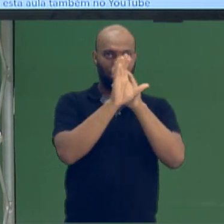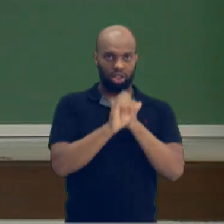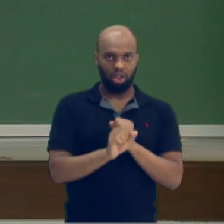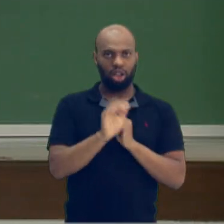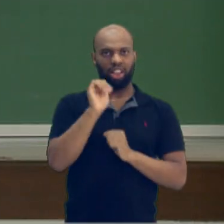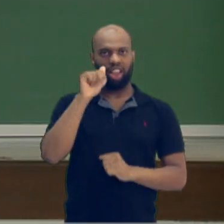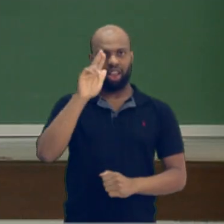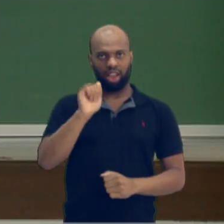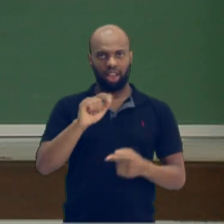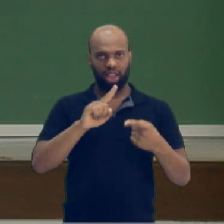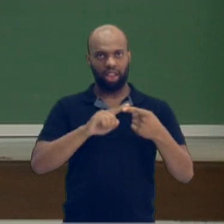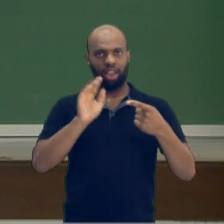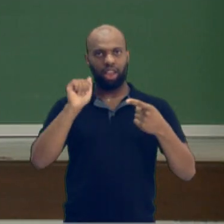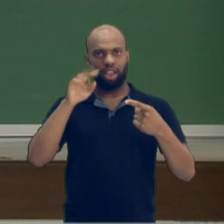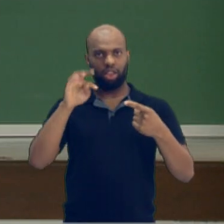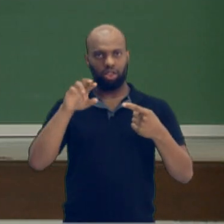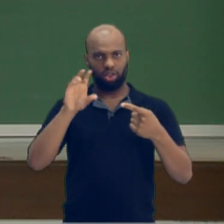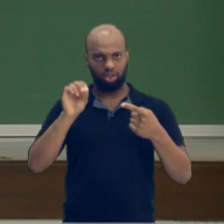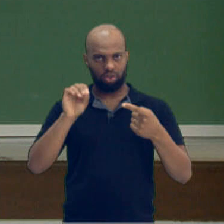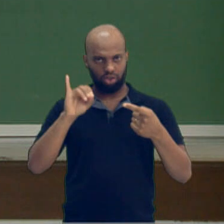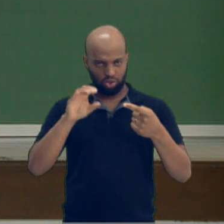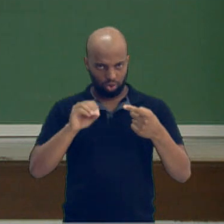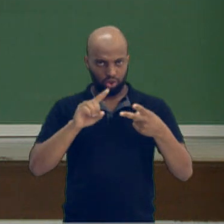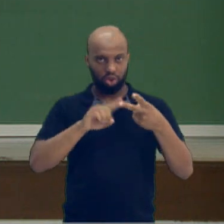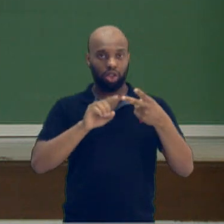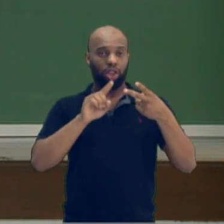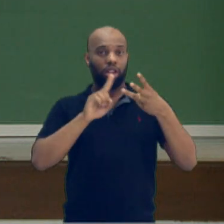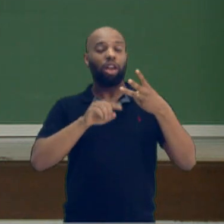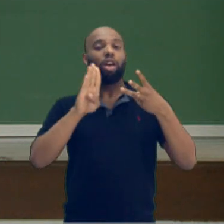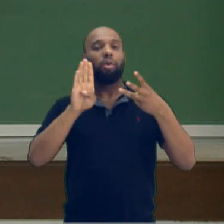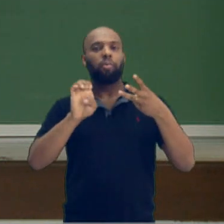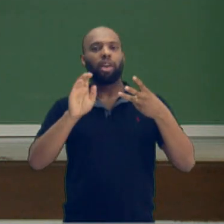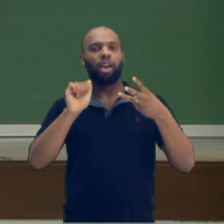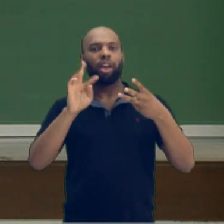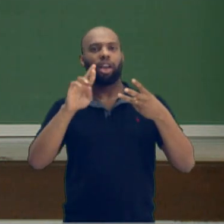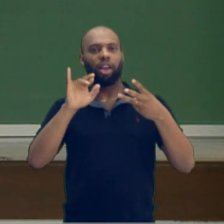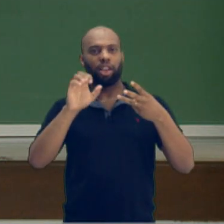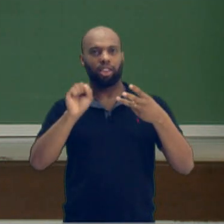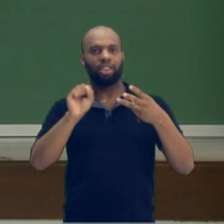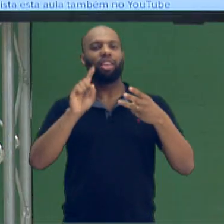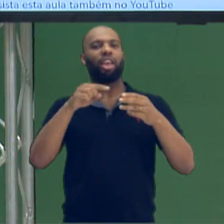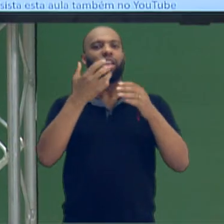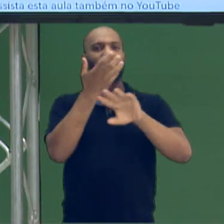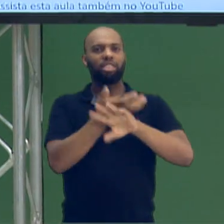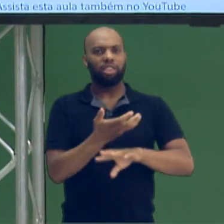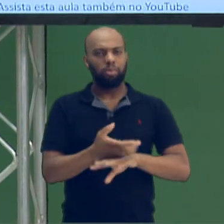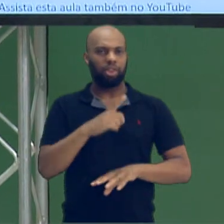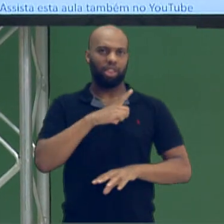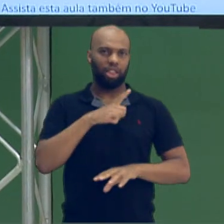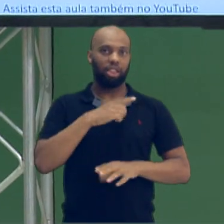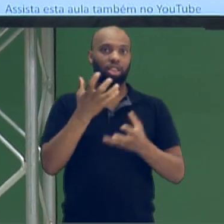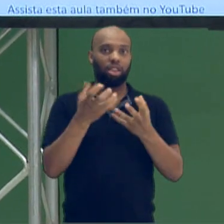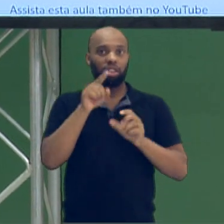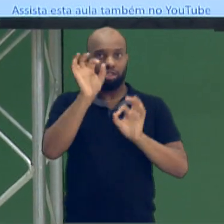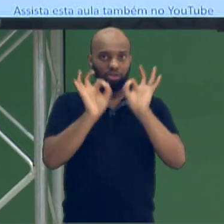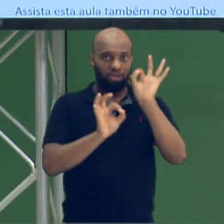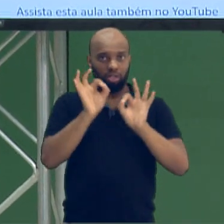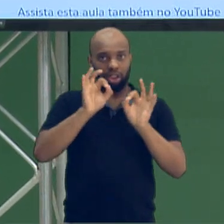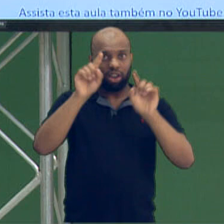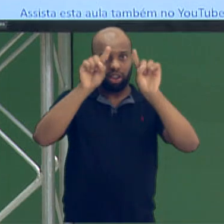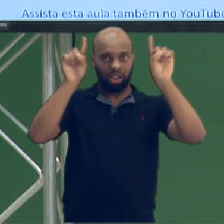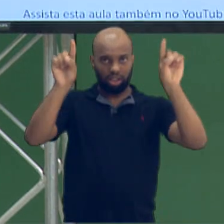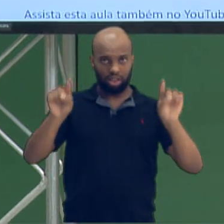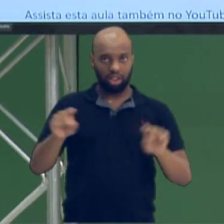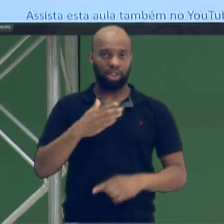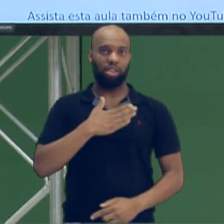Ana, do Antônio e da Beatriz. E essas notas são de matemática, física, química e biologia. Quero que vocês montem essa matriz, então, para a professora,